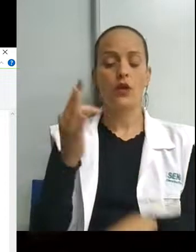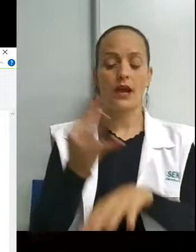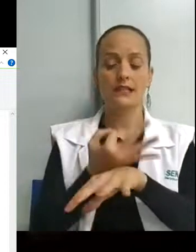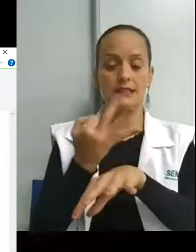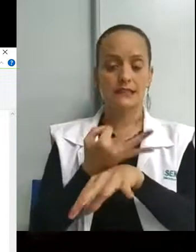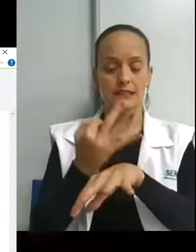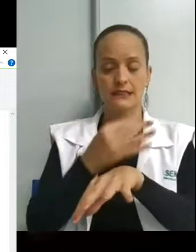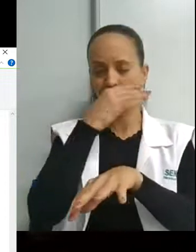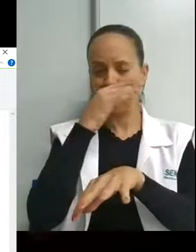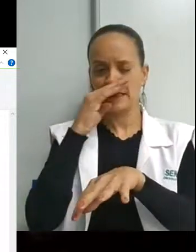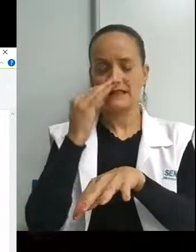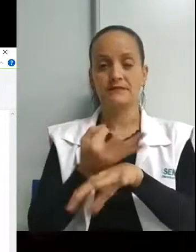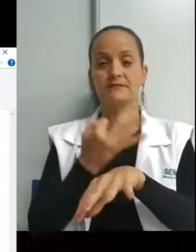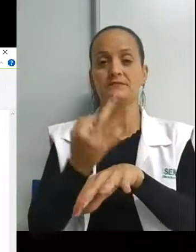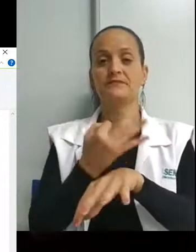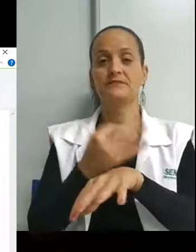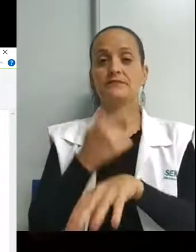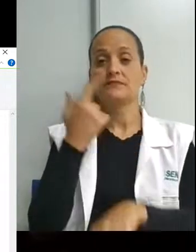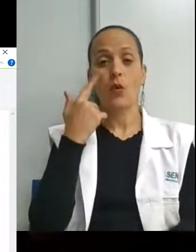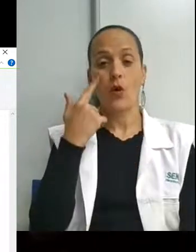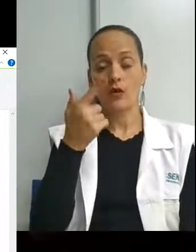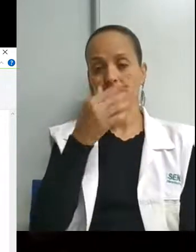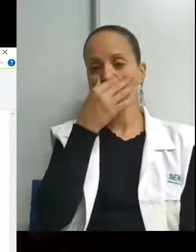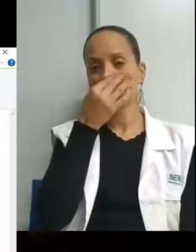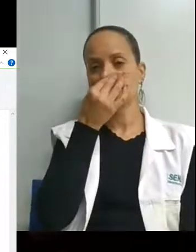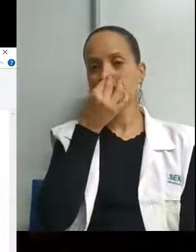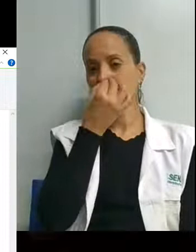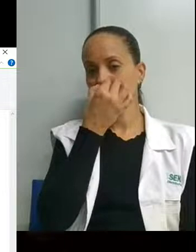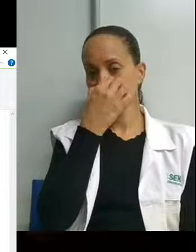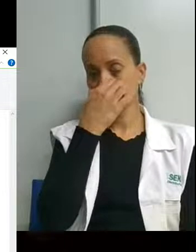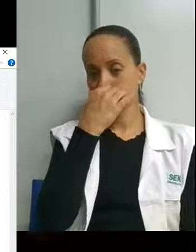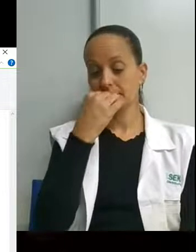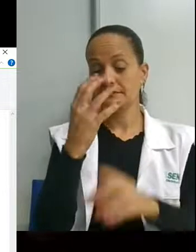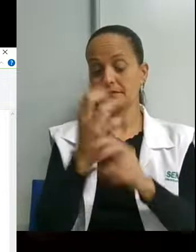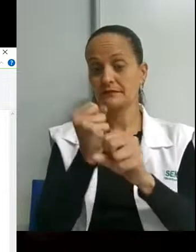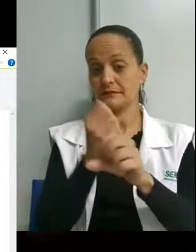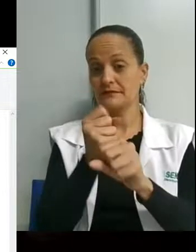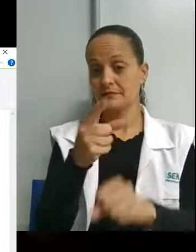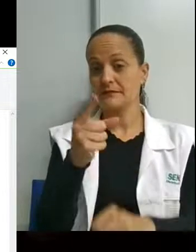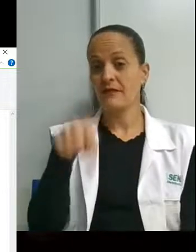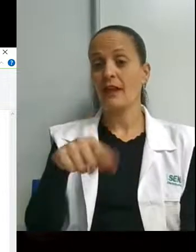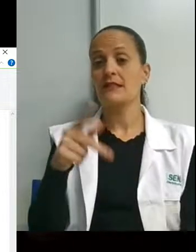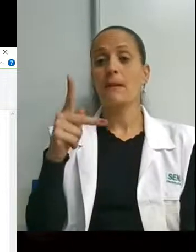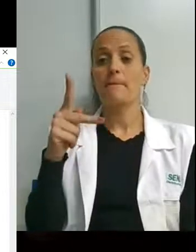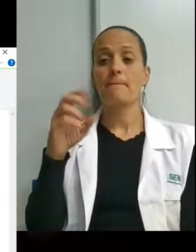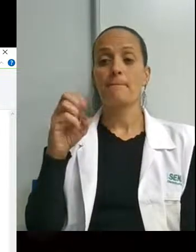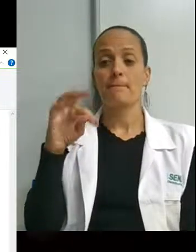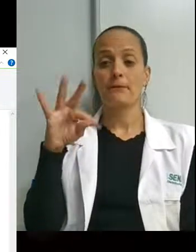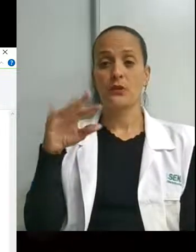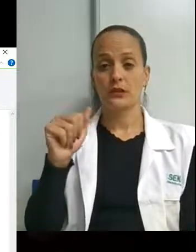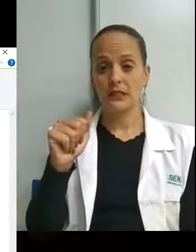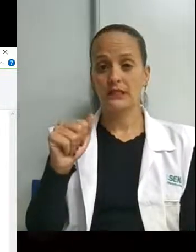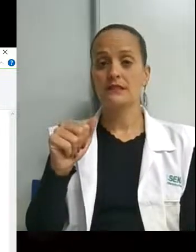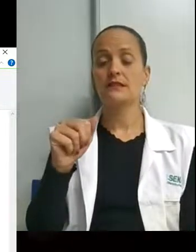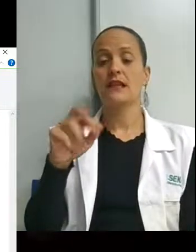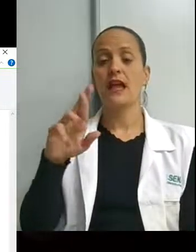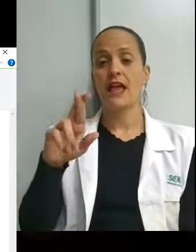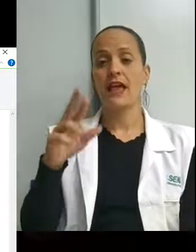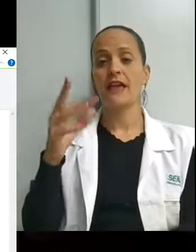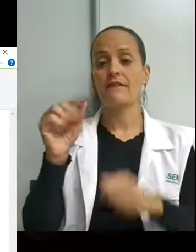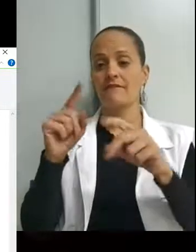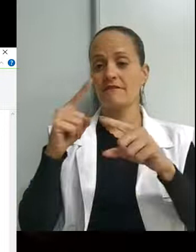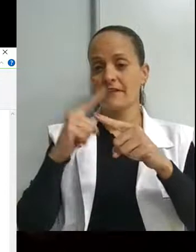vamos dizer assim, vai ser essa aqui, ó. Resistência vezes a corrente vezes a corrente, que a